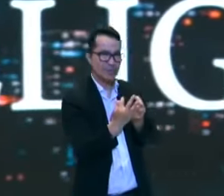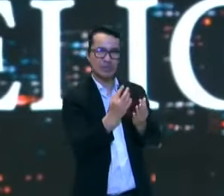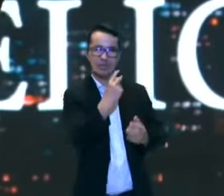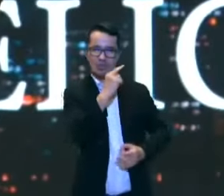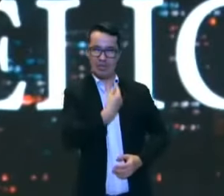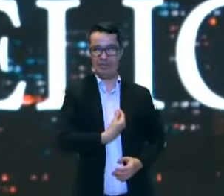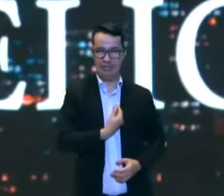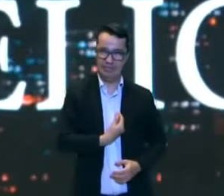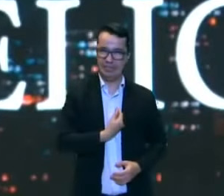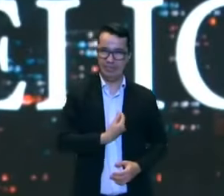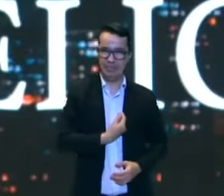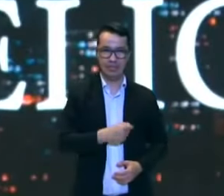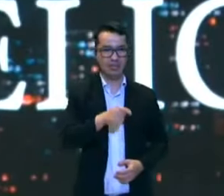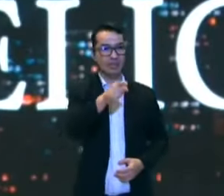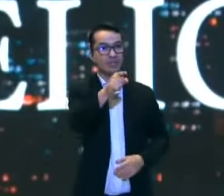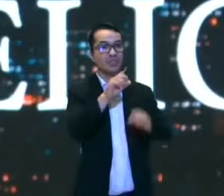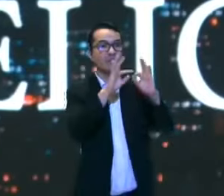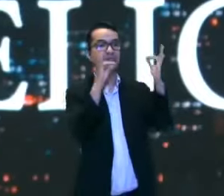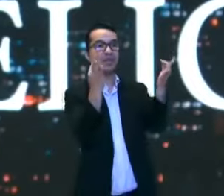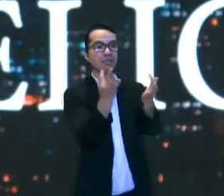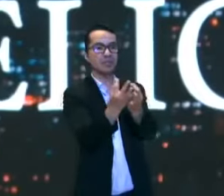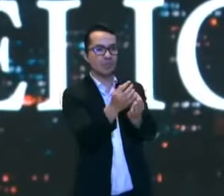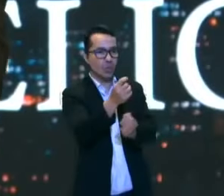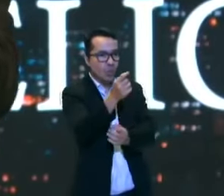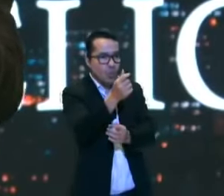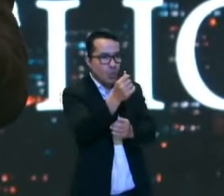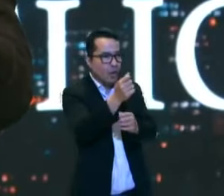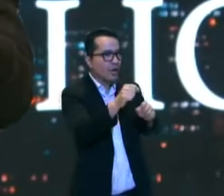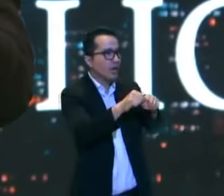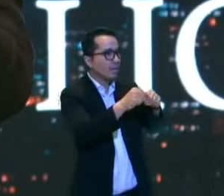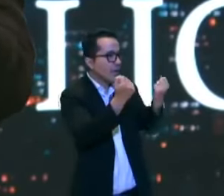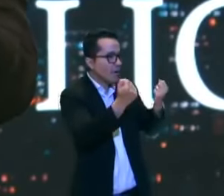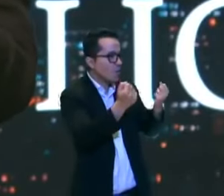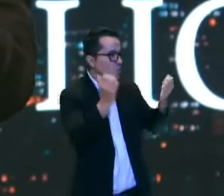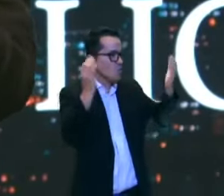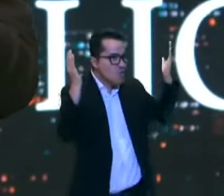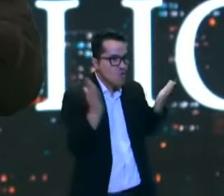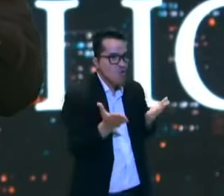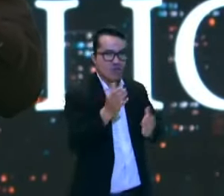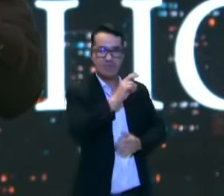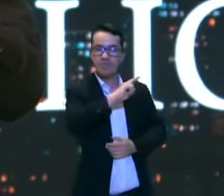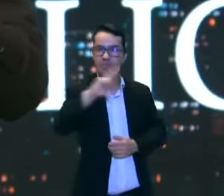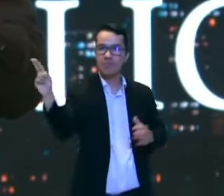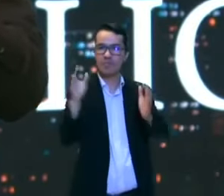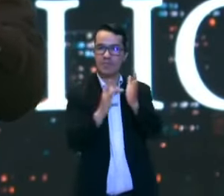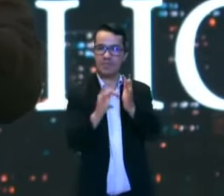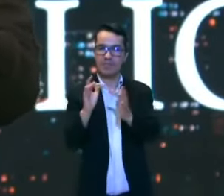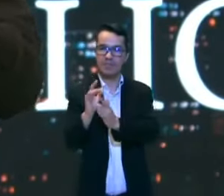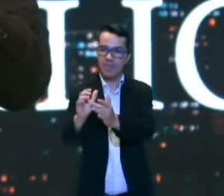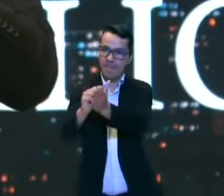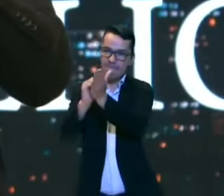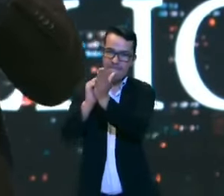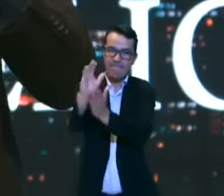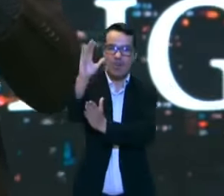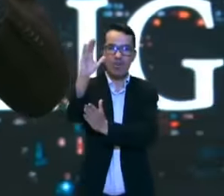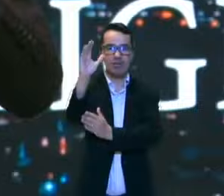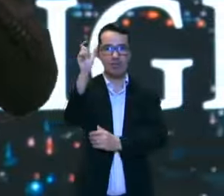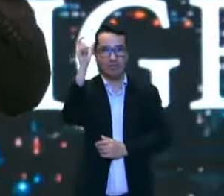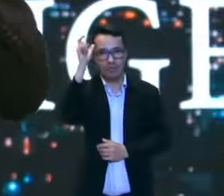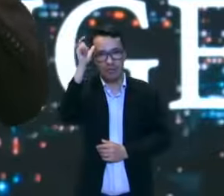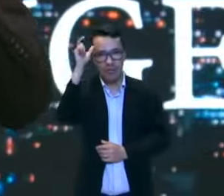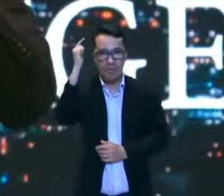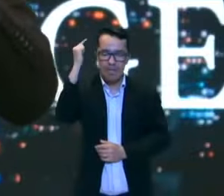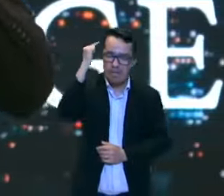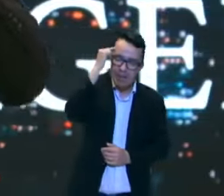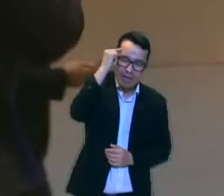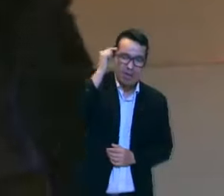acabar, mas hoje o teu pensamento vai ser levado à obediência de Cristo. Deus vai restaurar a sua casa. Você ia